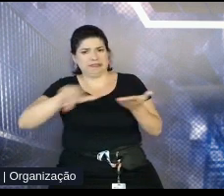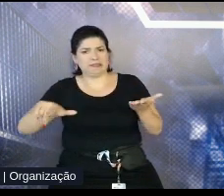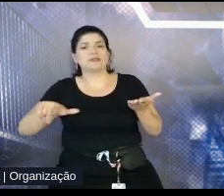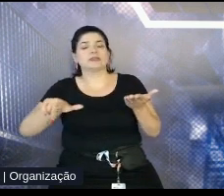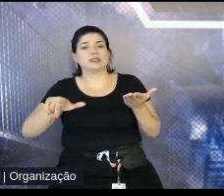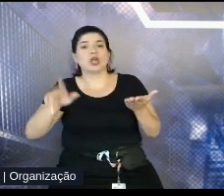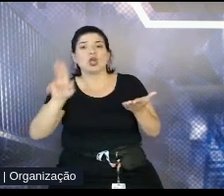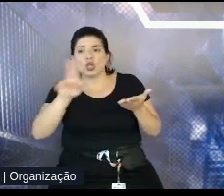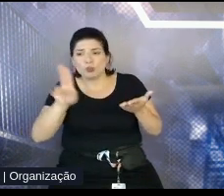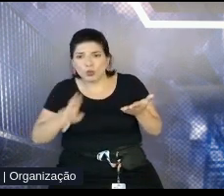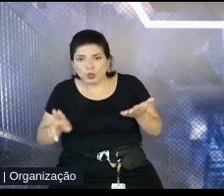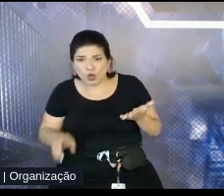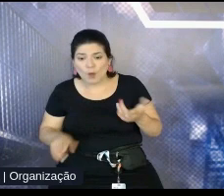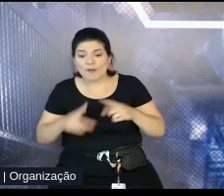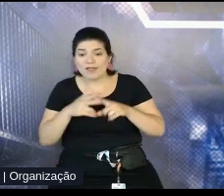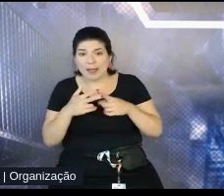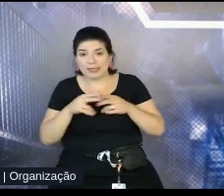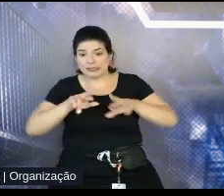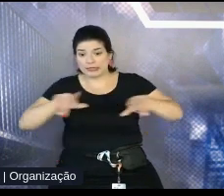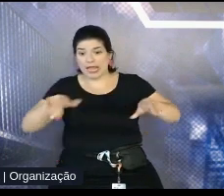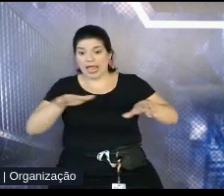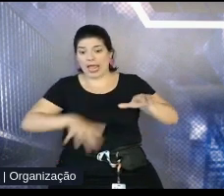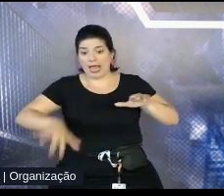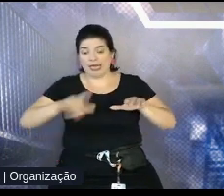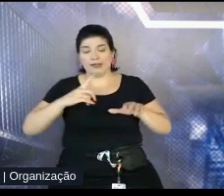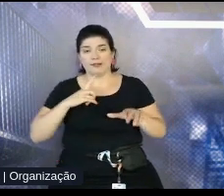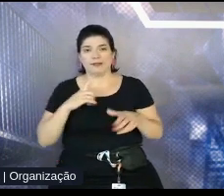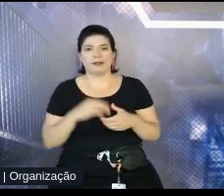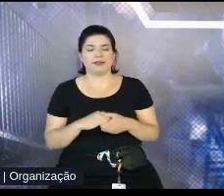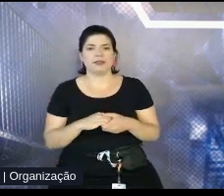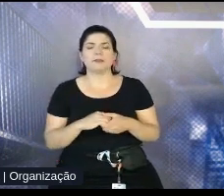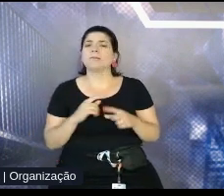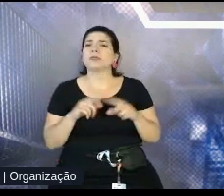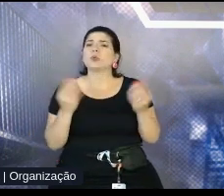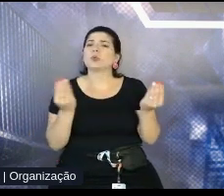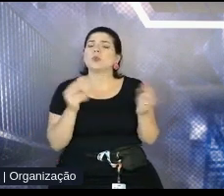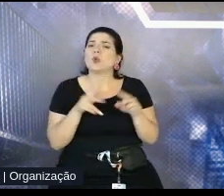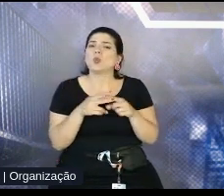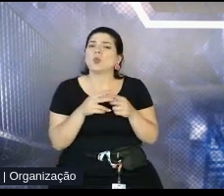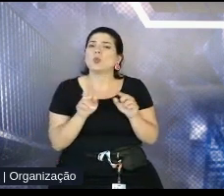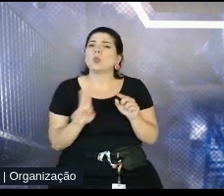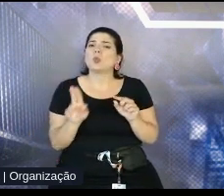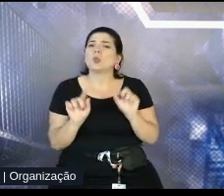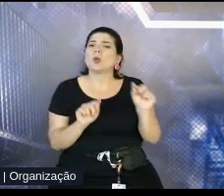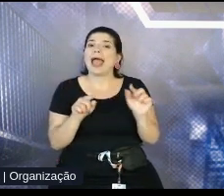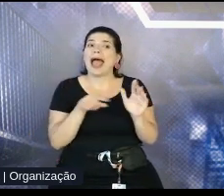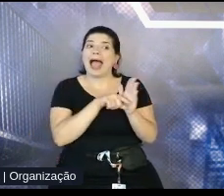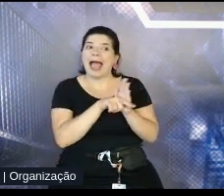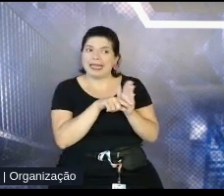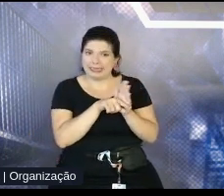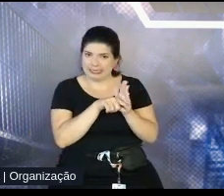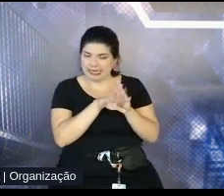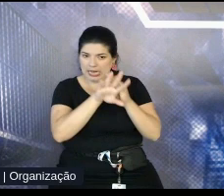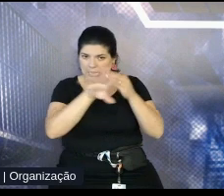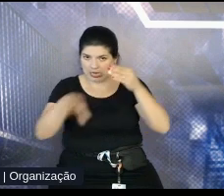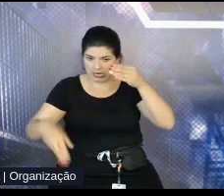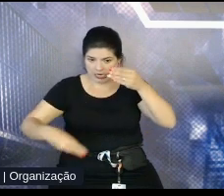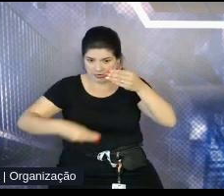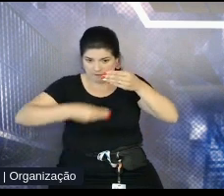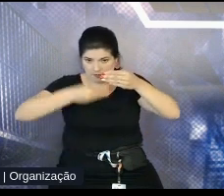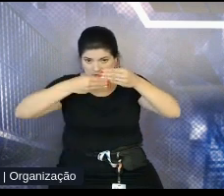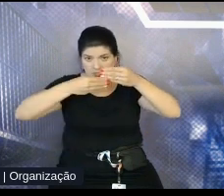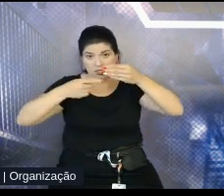tem algumas ferramentas hoje de mercado nessa linha. O que essas ferramentas fazem? Elas analisam a implementação que foi realizada